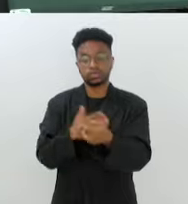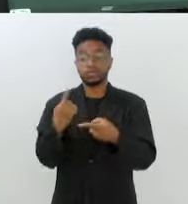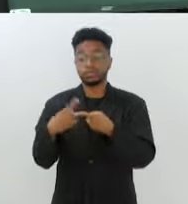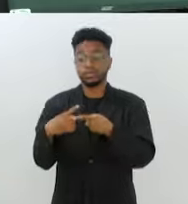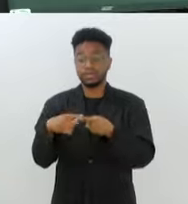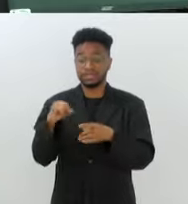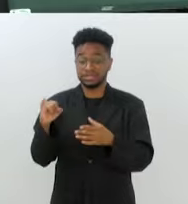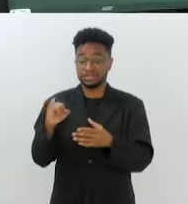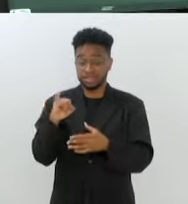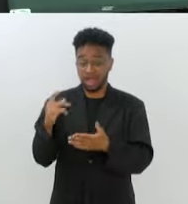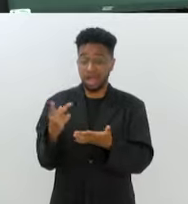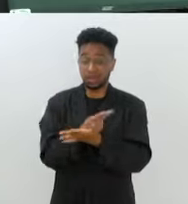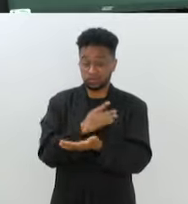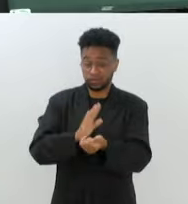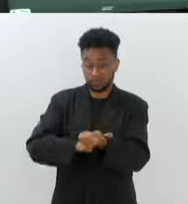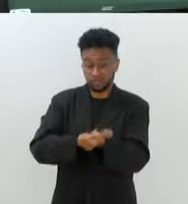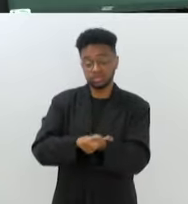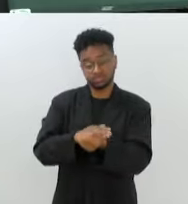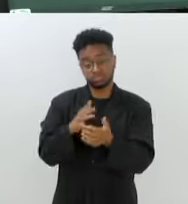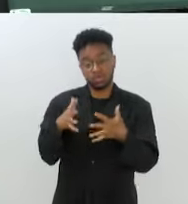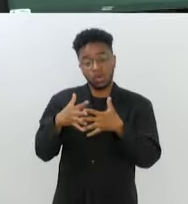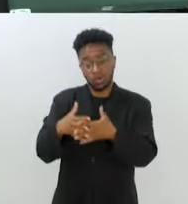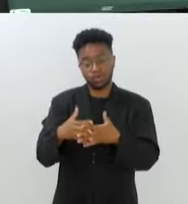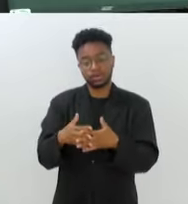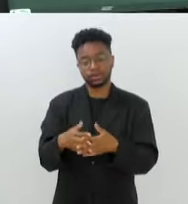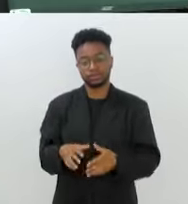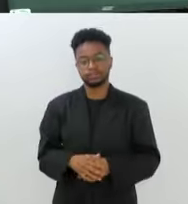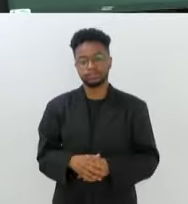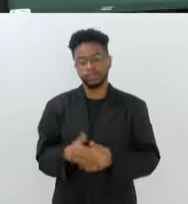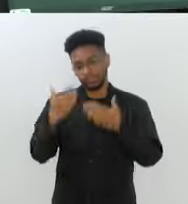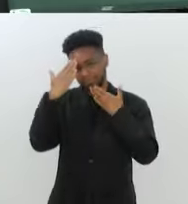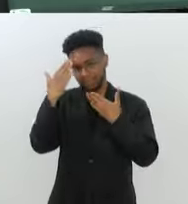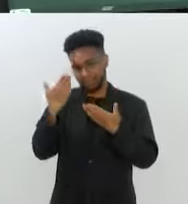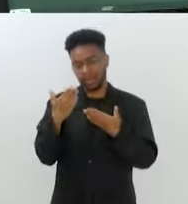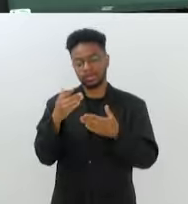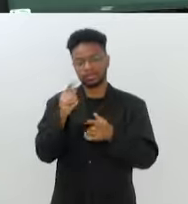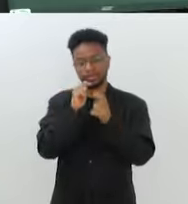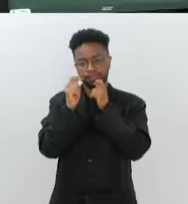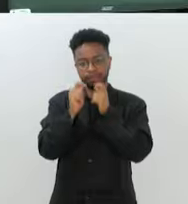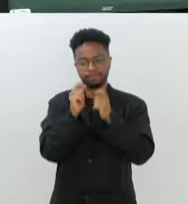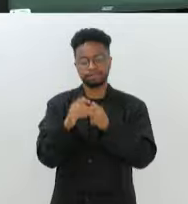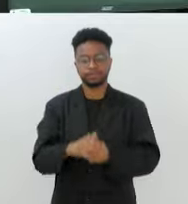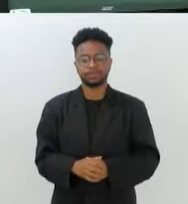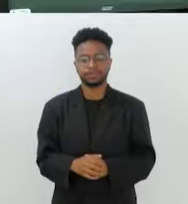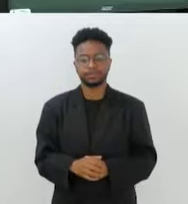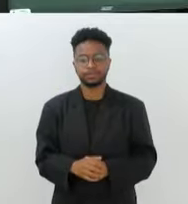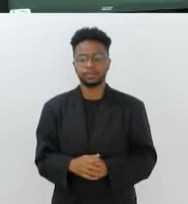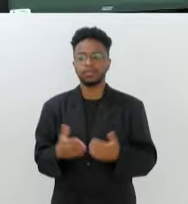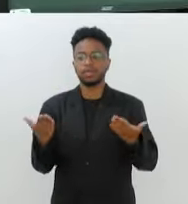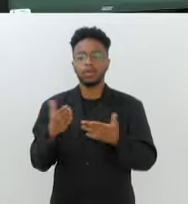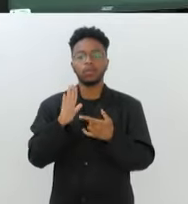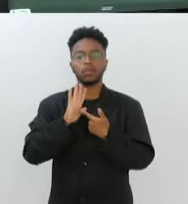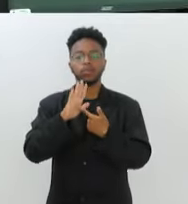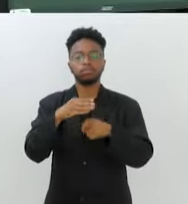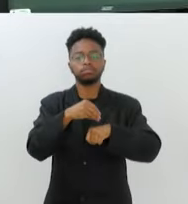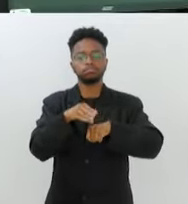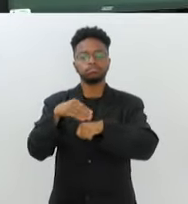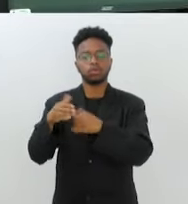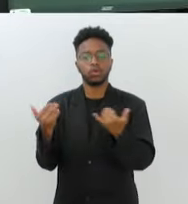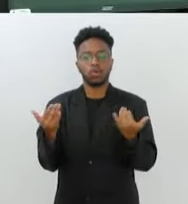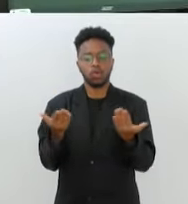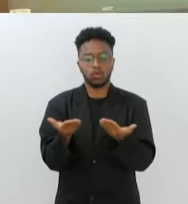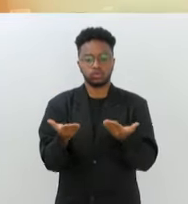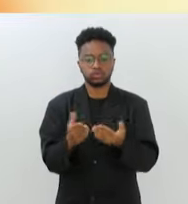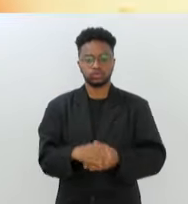nesse ponto, é complicado, né? Obrigado, agradeço aí pelo nosso entrevistado. Vamos ao nosso giro de notícias de